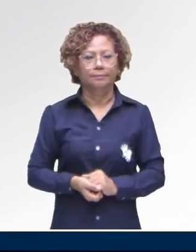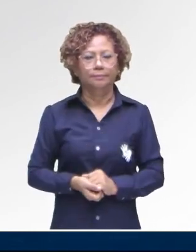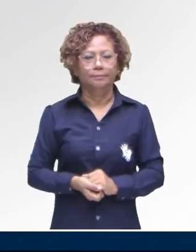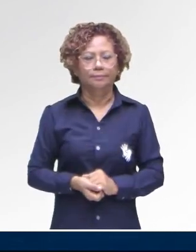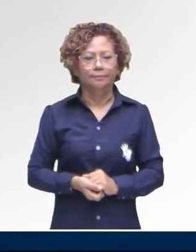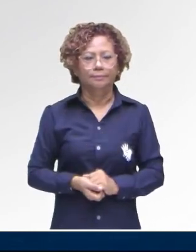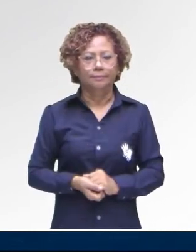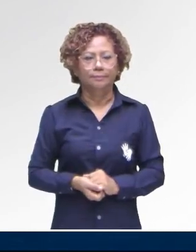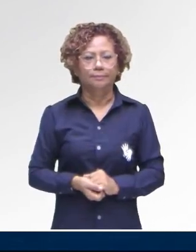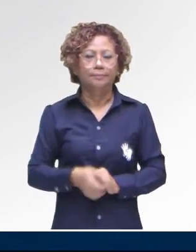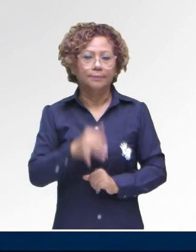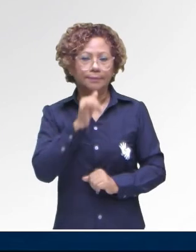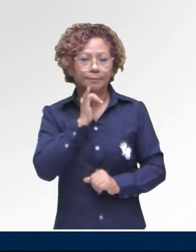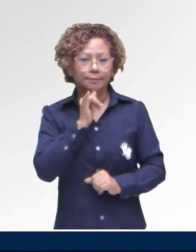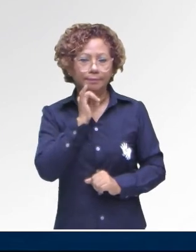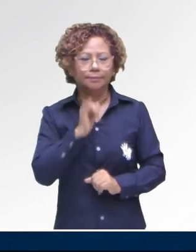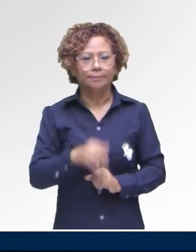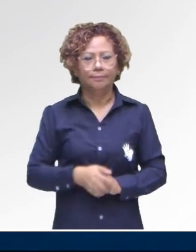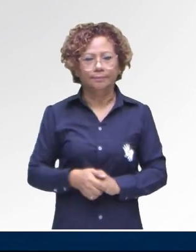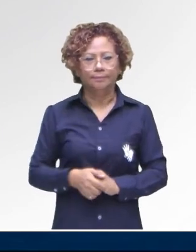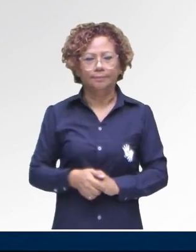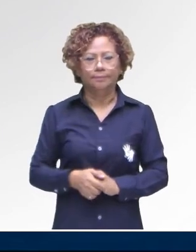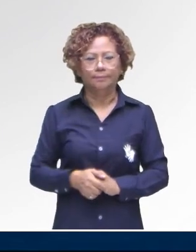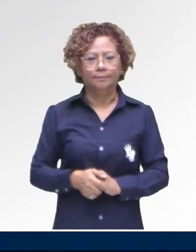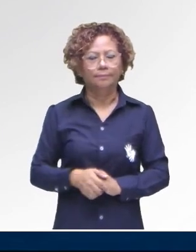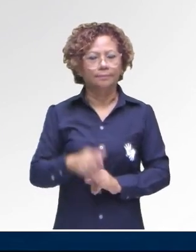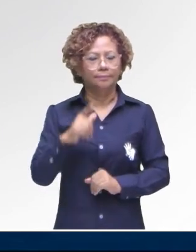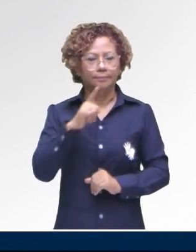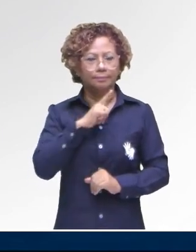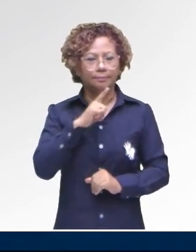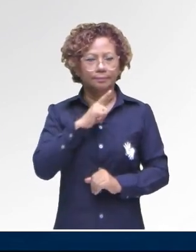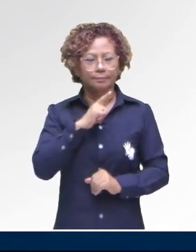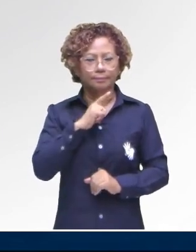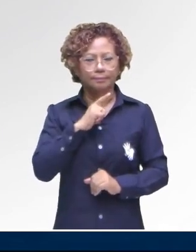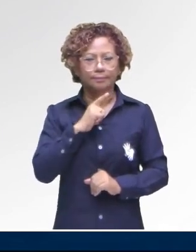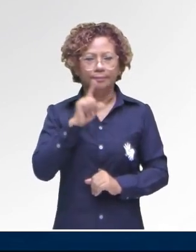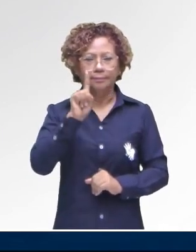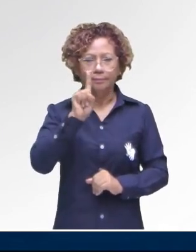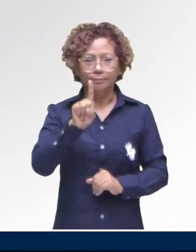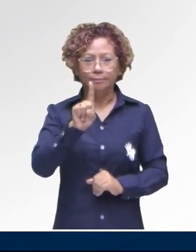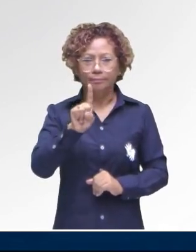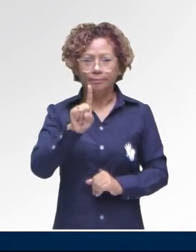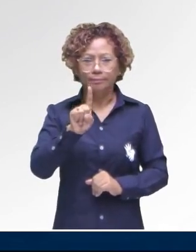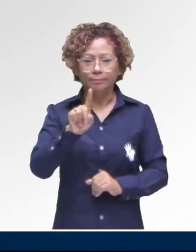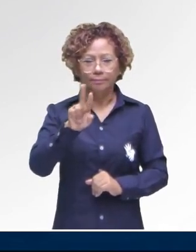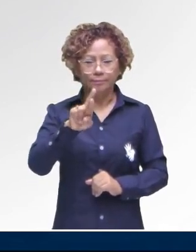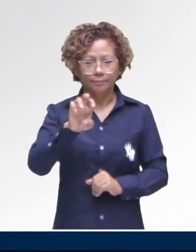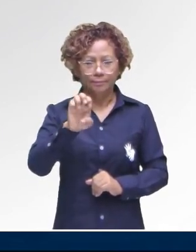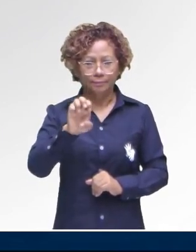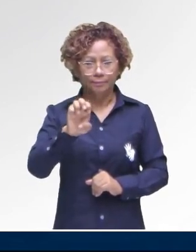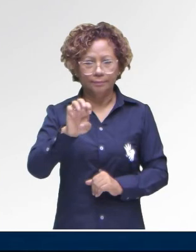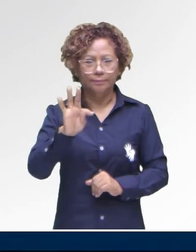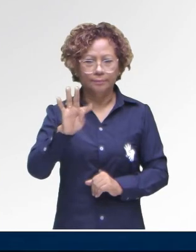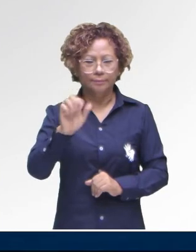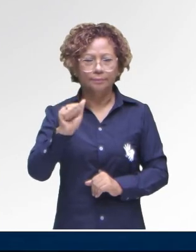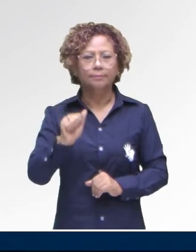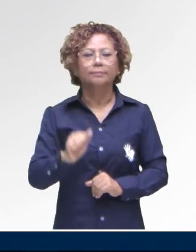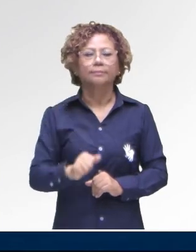nesse exemplo, o que nós temos? Uma reta, um segmento de